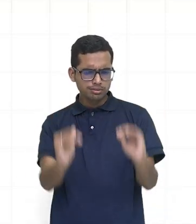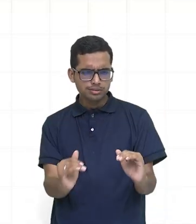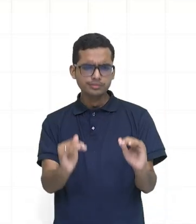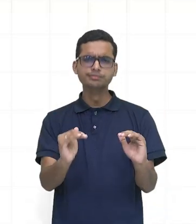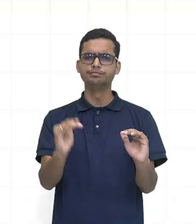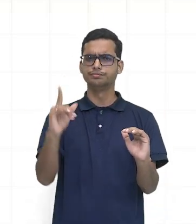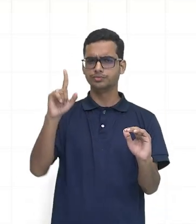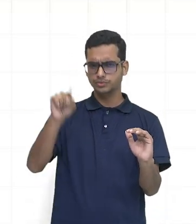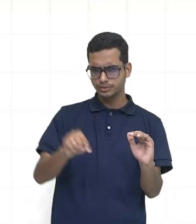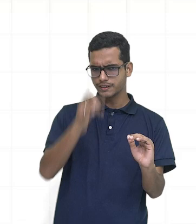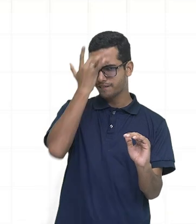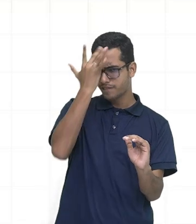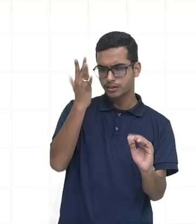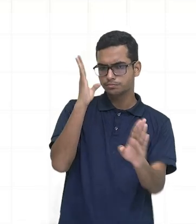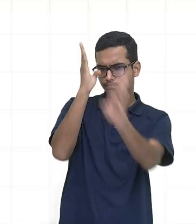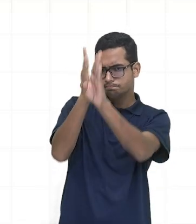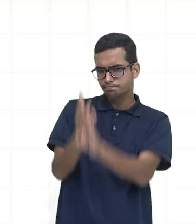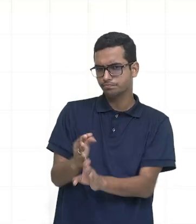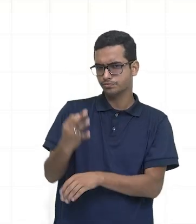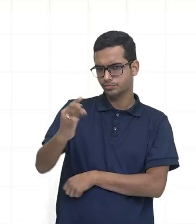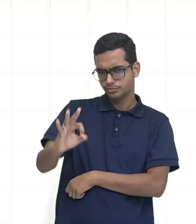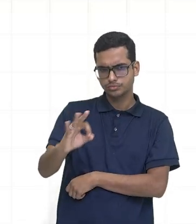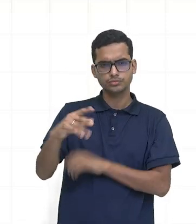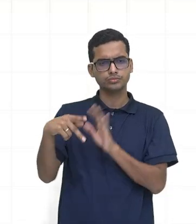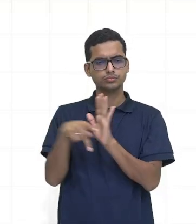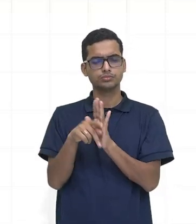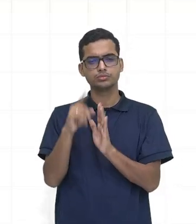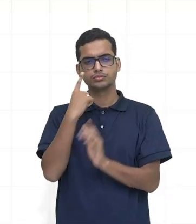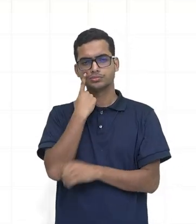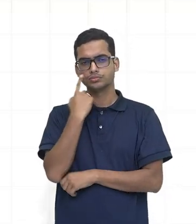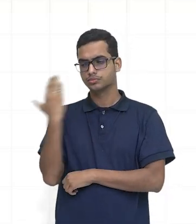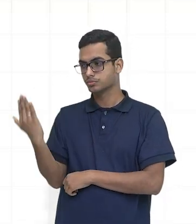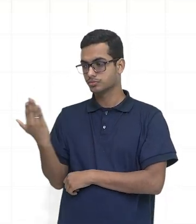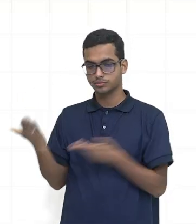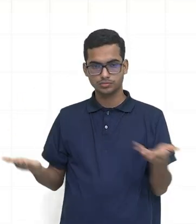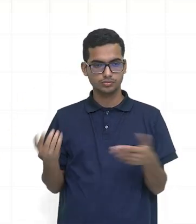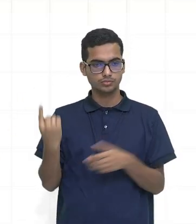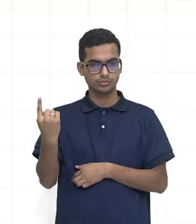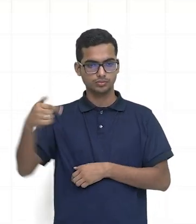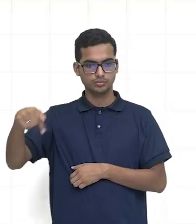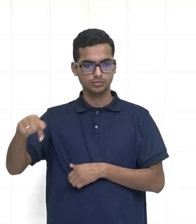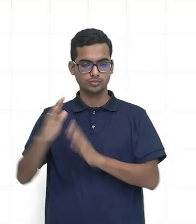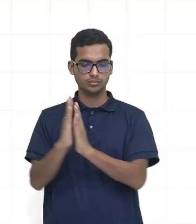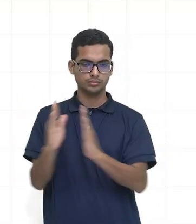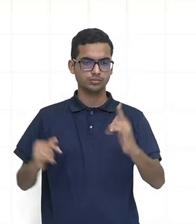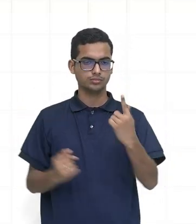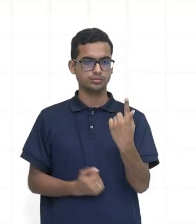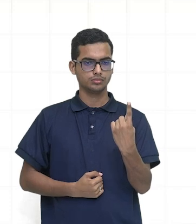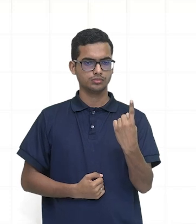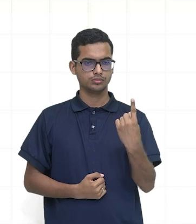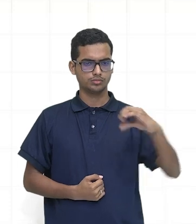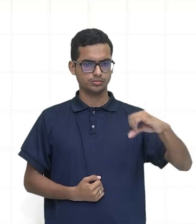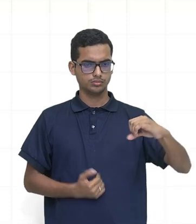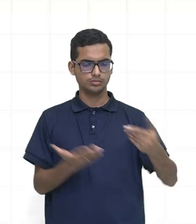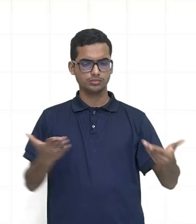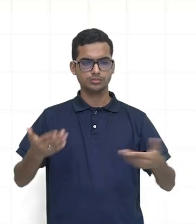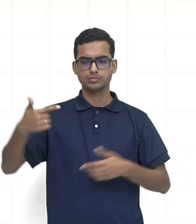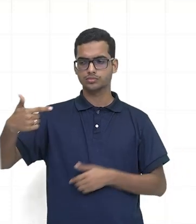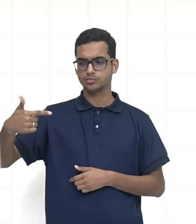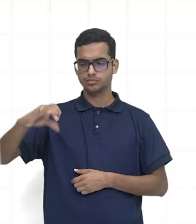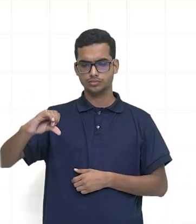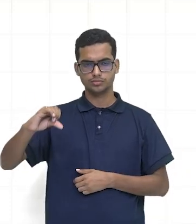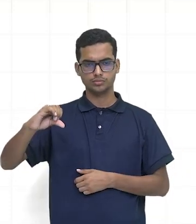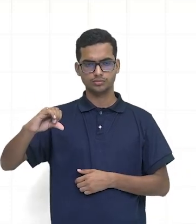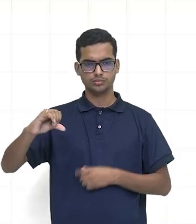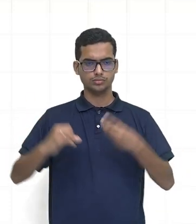seja fácil da gente descobrir. Mas vejam que do 17 e 19 a gente já pula para o